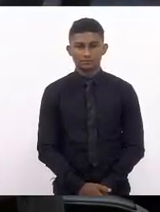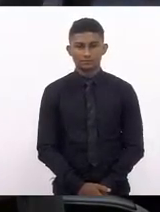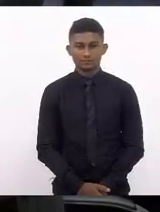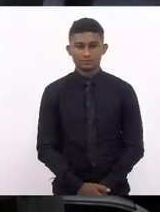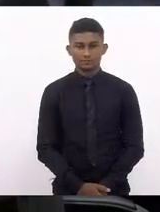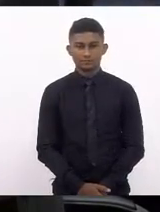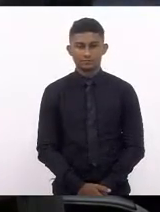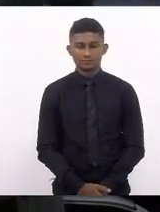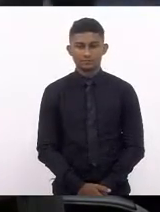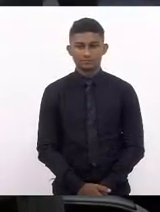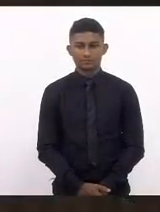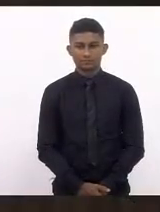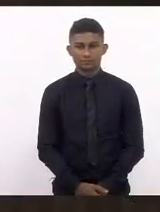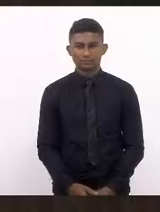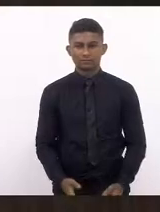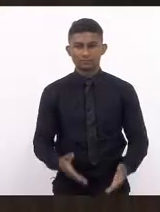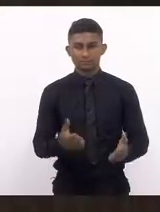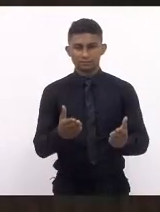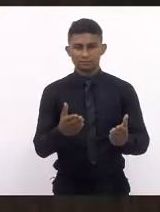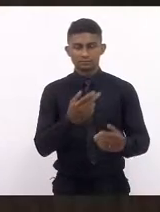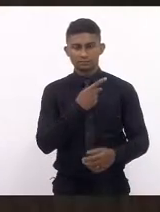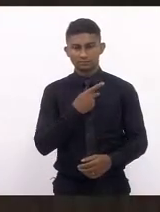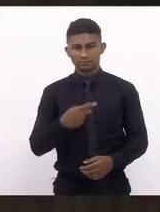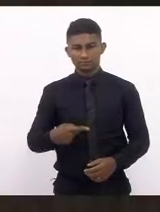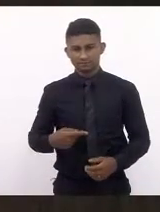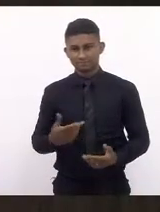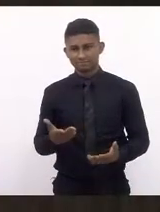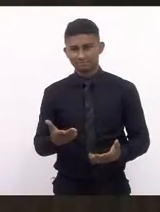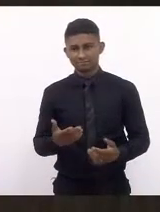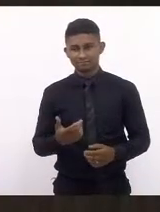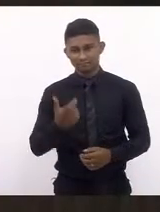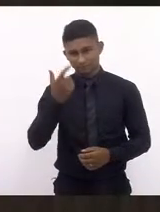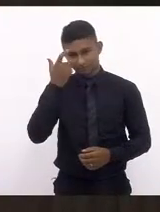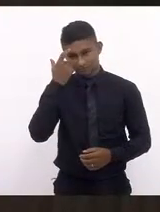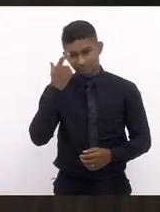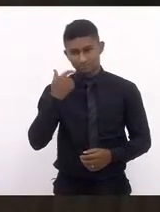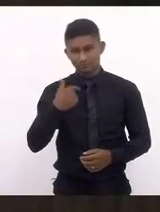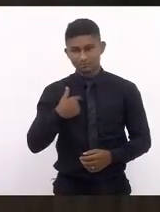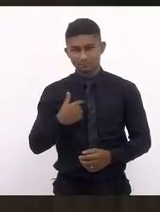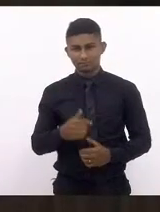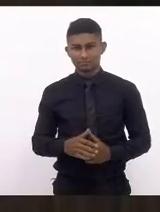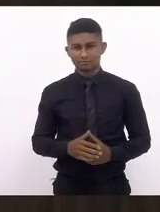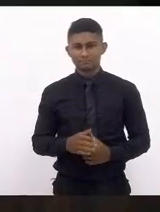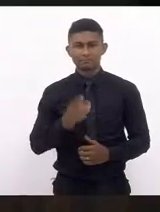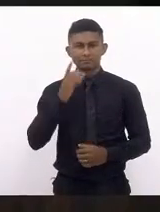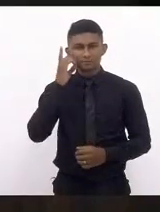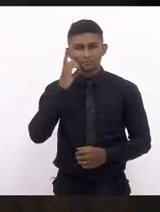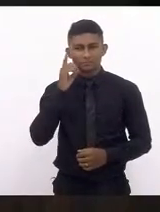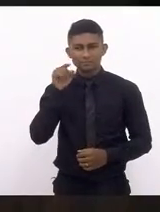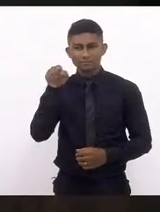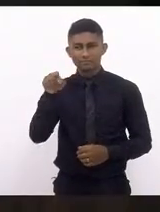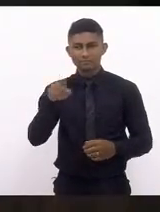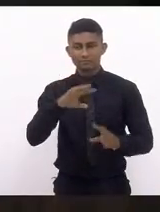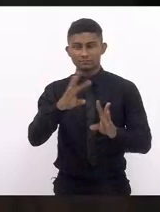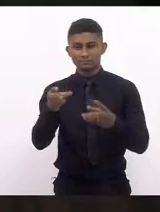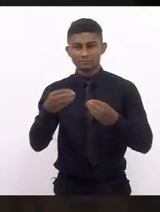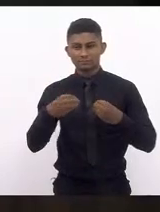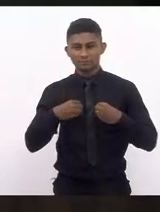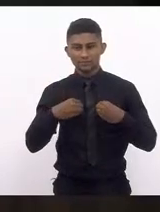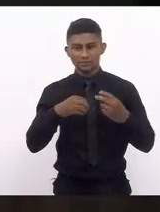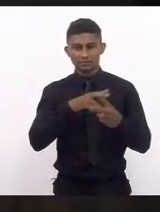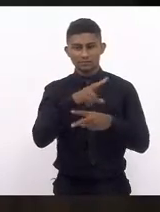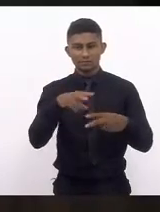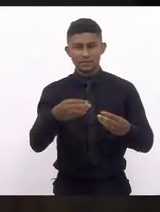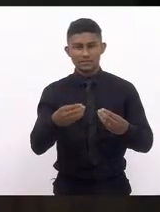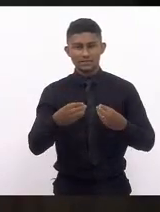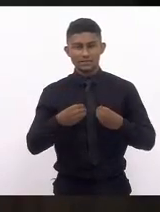o seu presidente da mesma linha de não perturbar apertado jaume tá dando presente aqui primeiro dizer